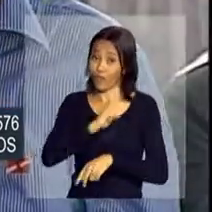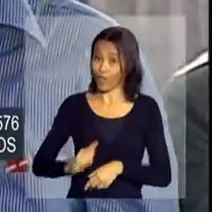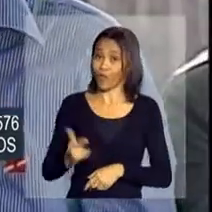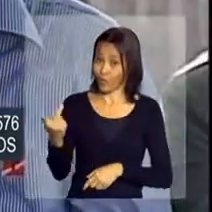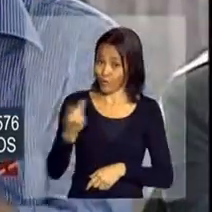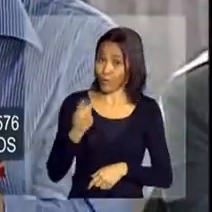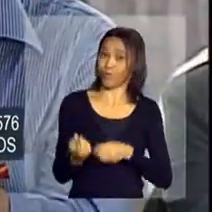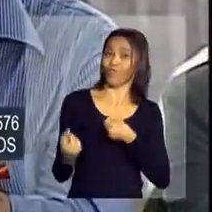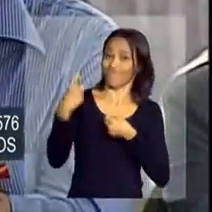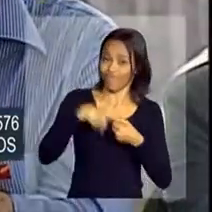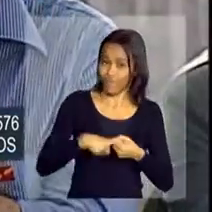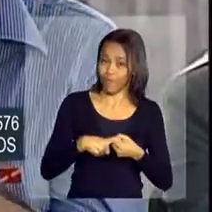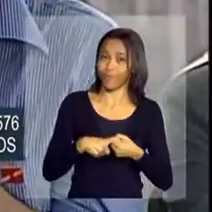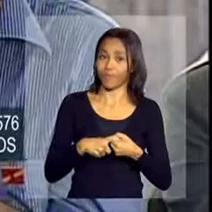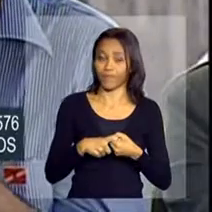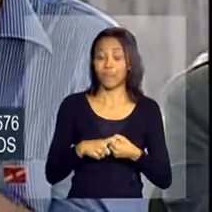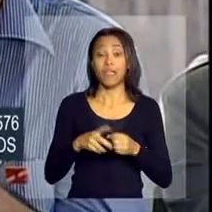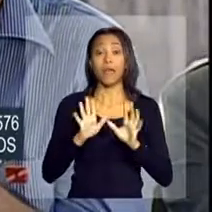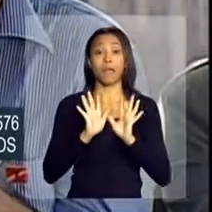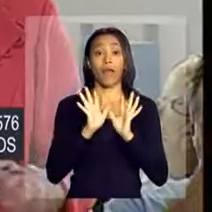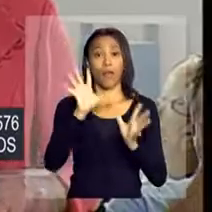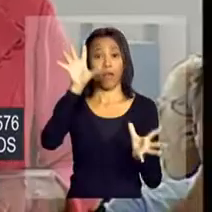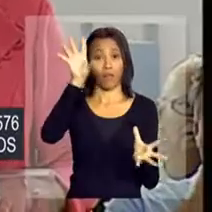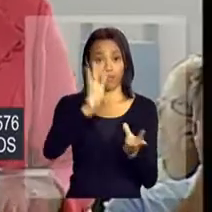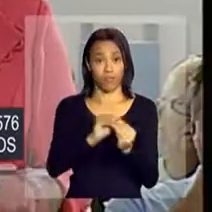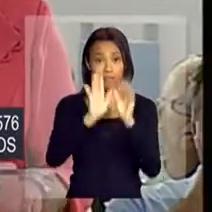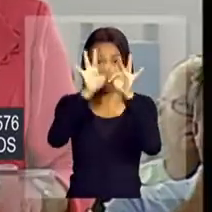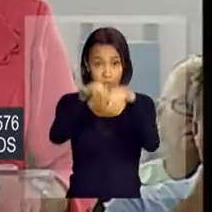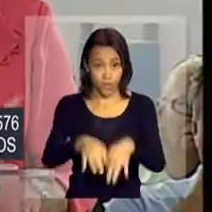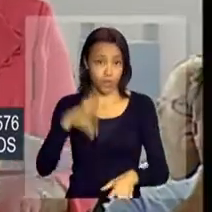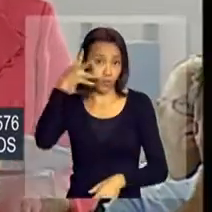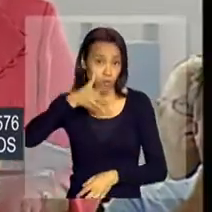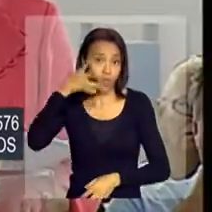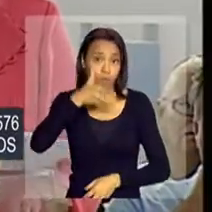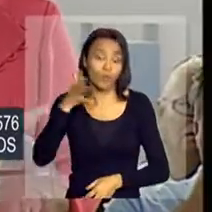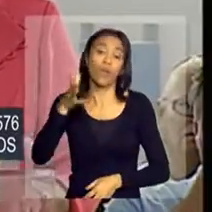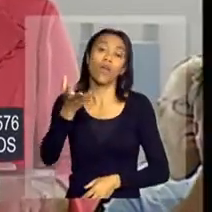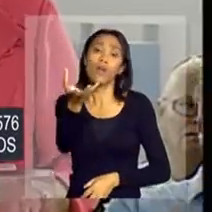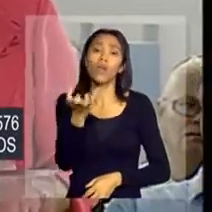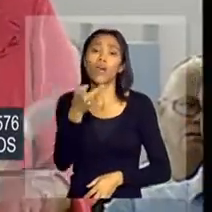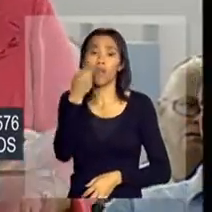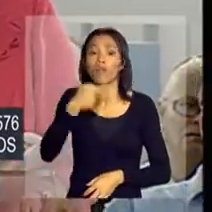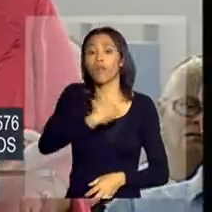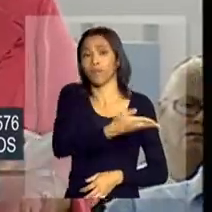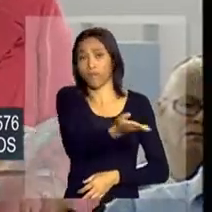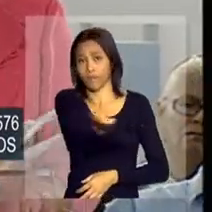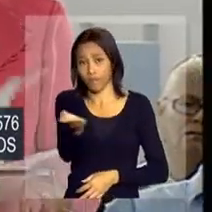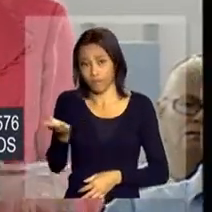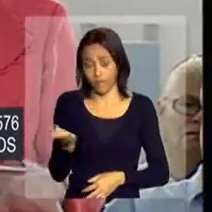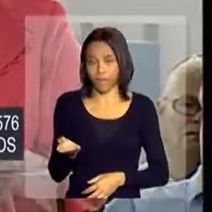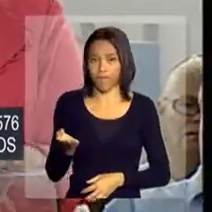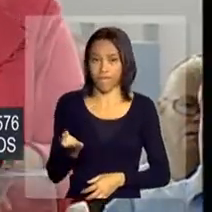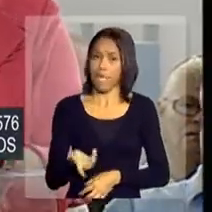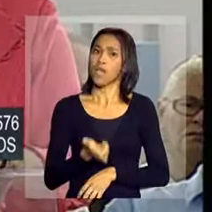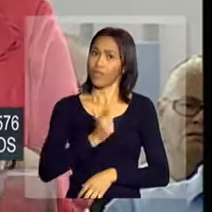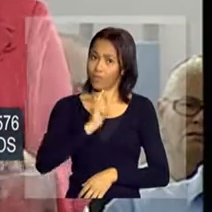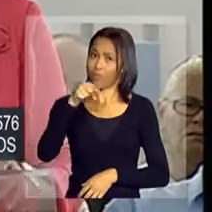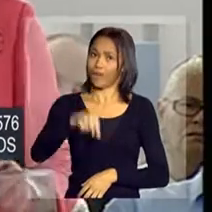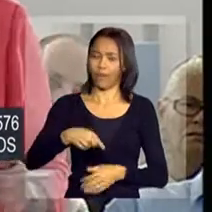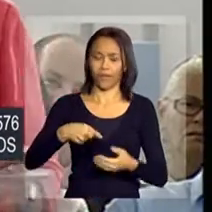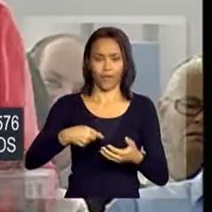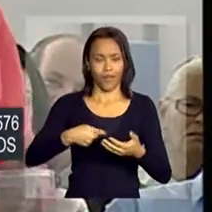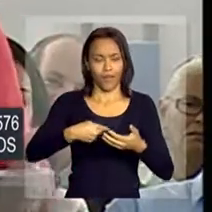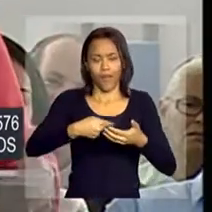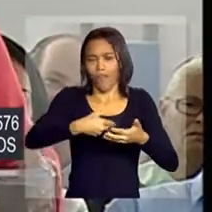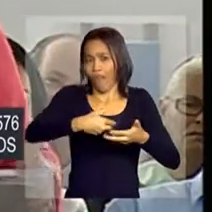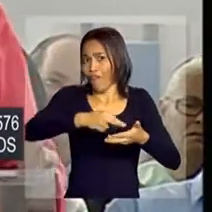parceiros. Para encerrar, eu queria dizer para vocês que eu tenho aqui muitas coisas